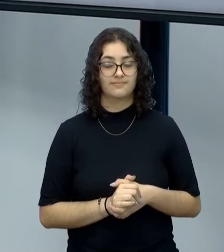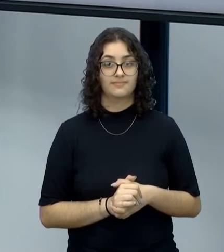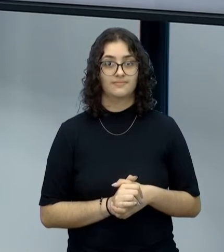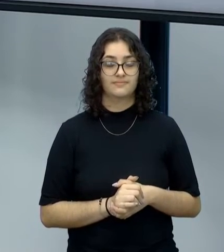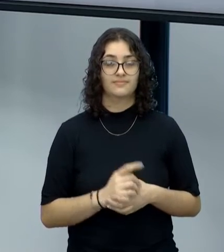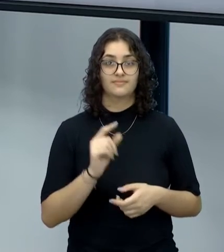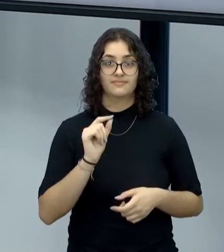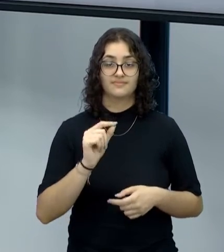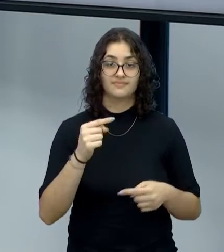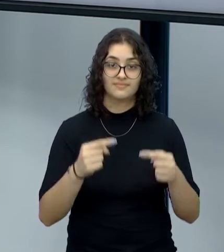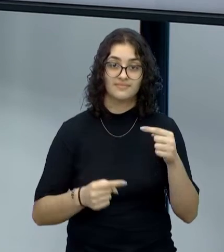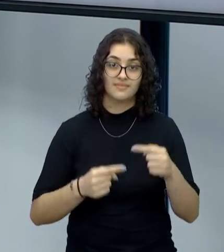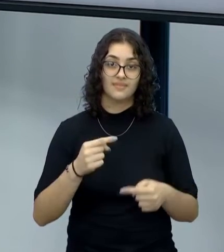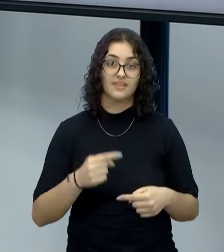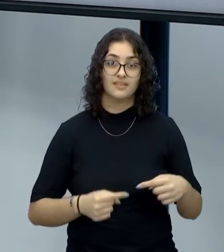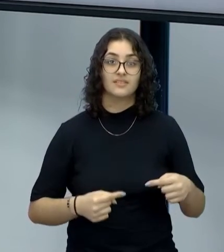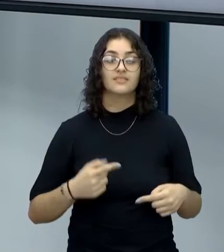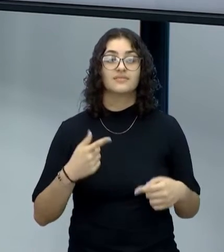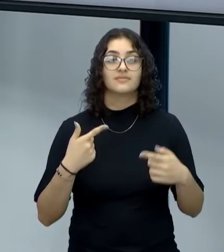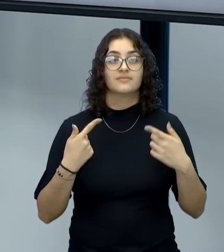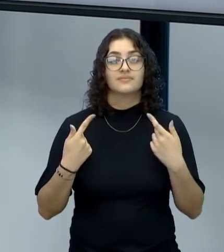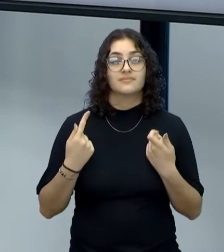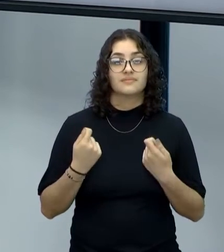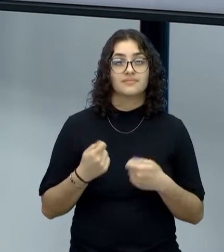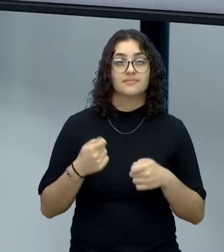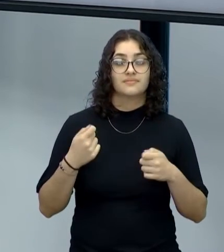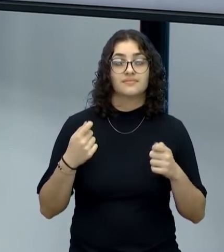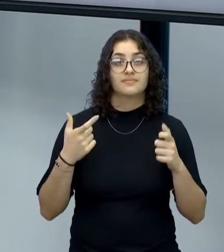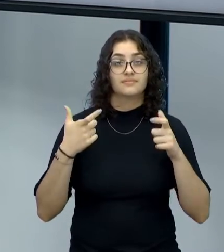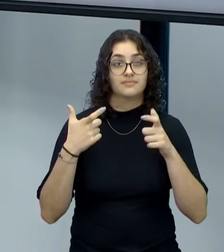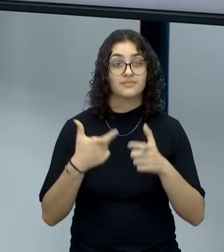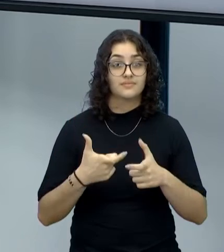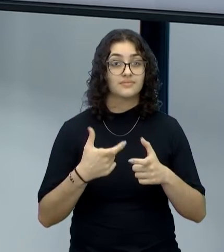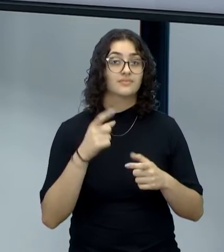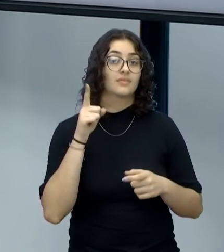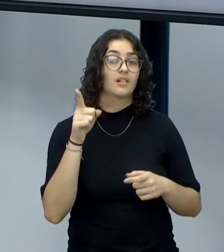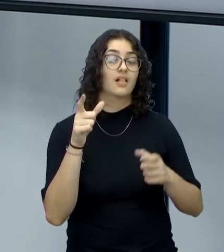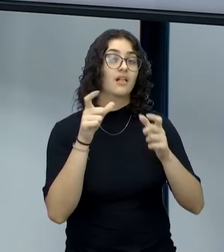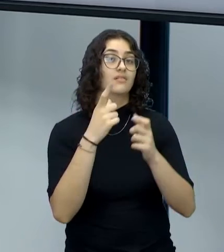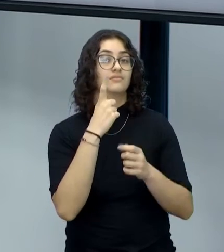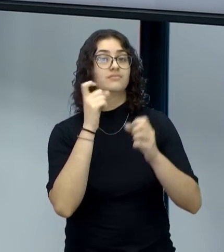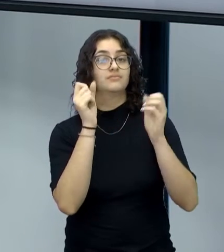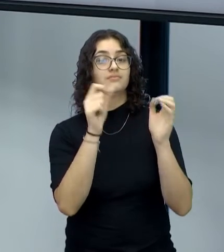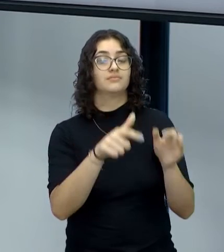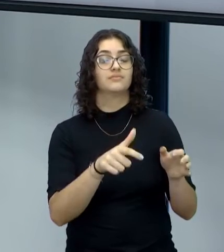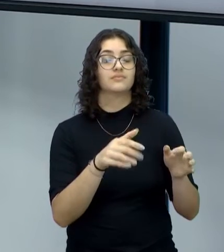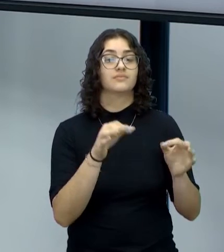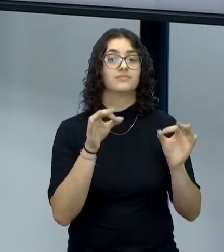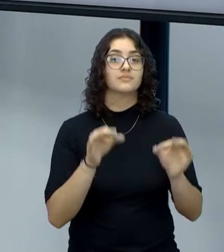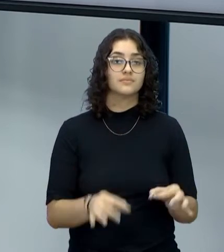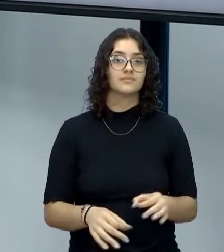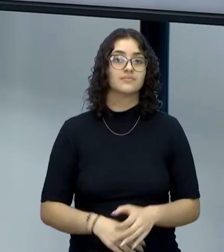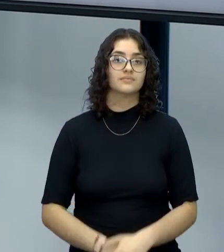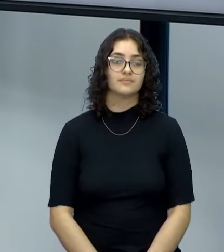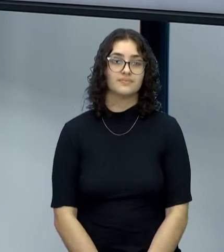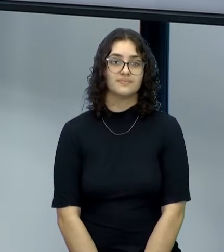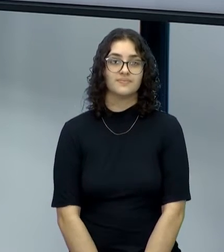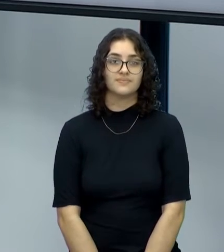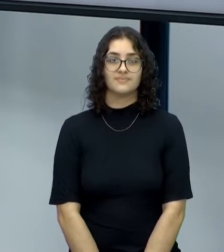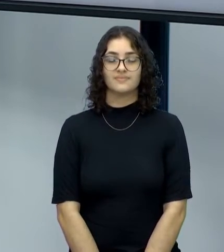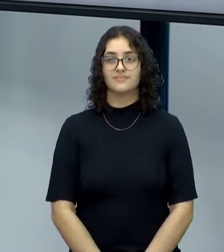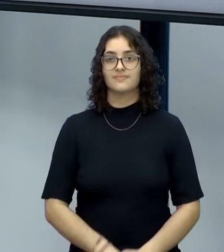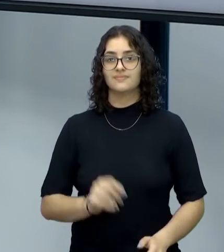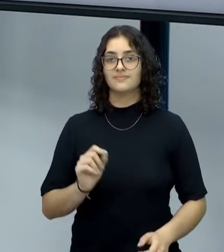Política Nacional dos Resíduos Sólidos, você deve dar uma destinação ambientalmente correta, você deve devolver ali em